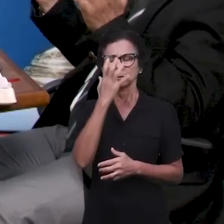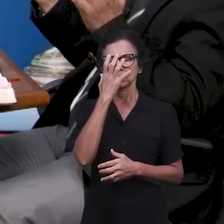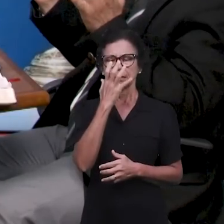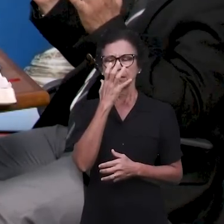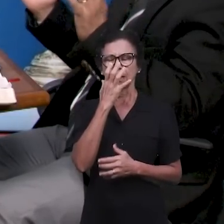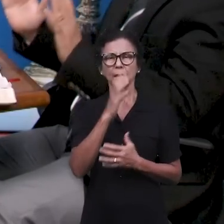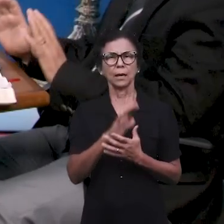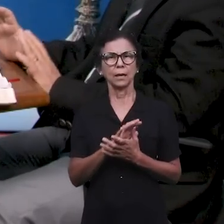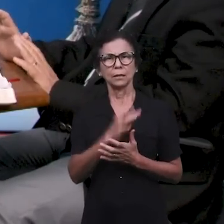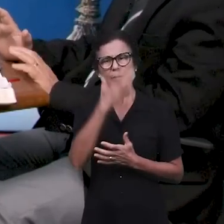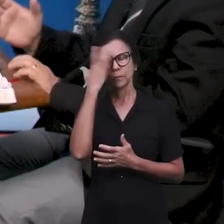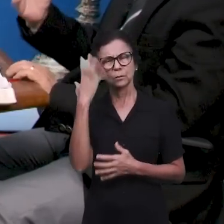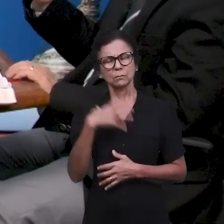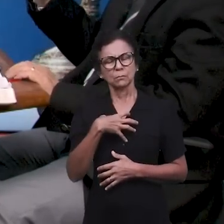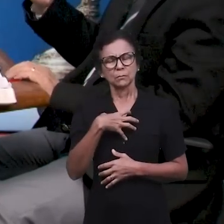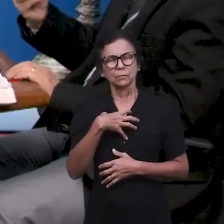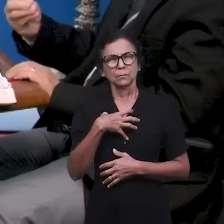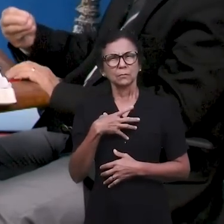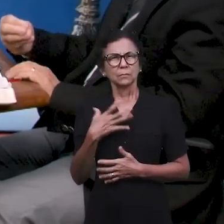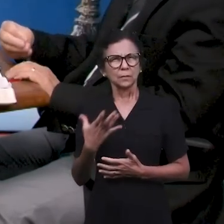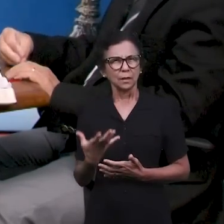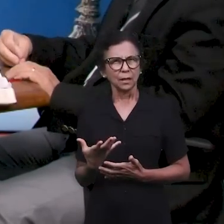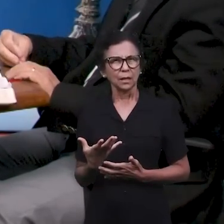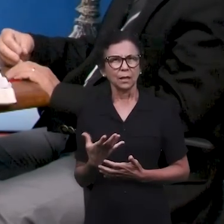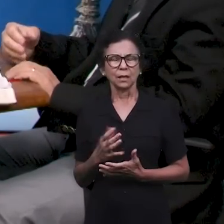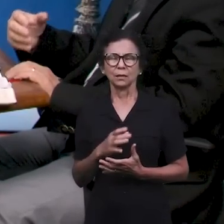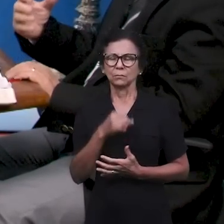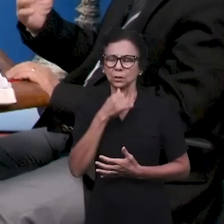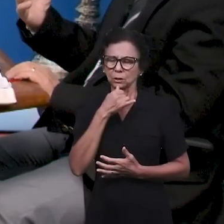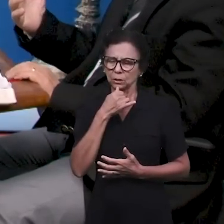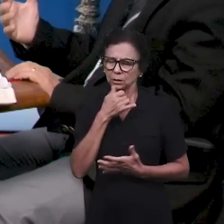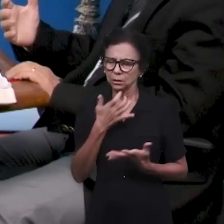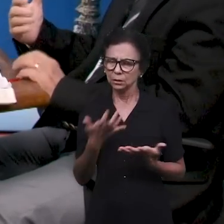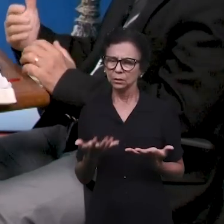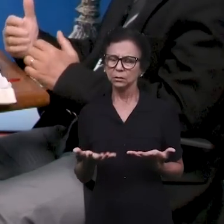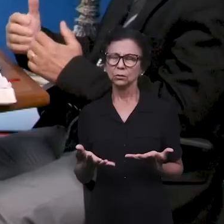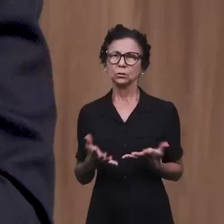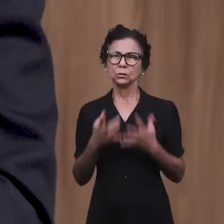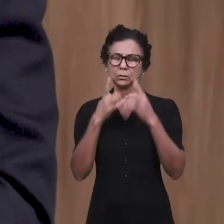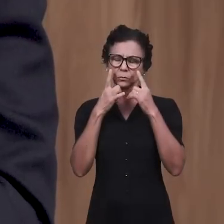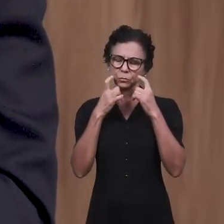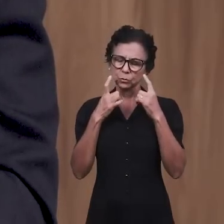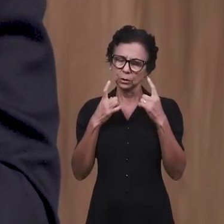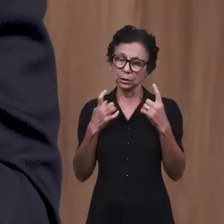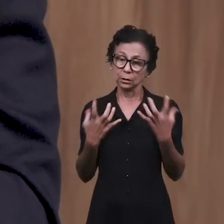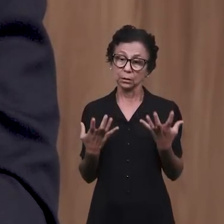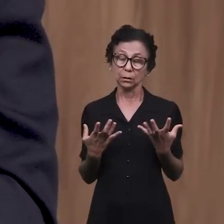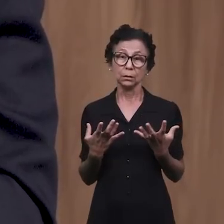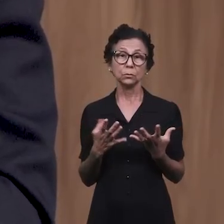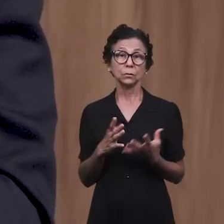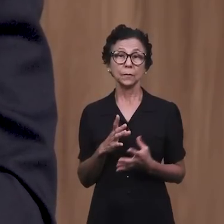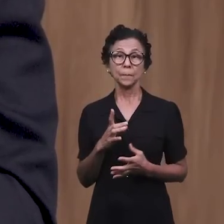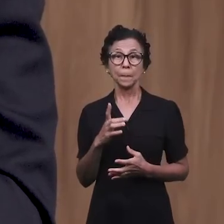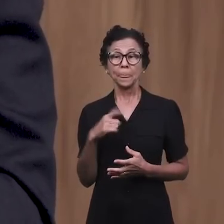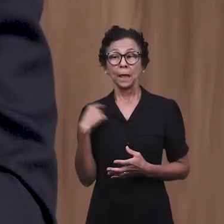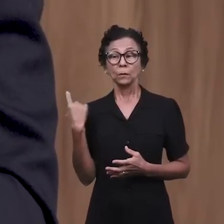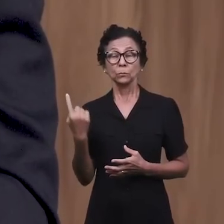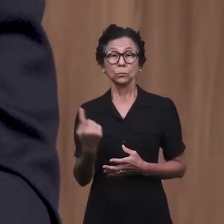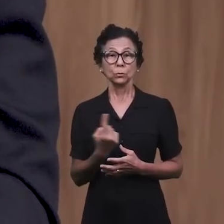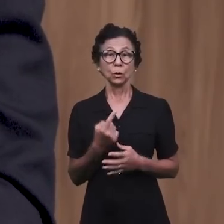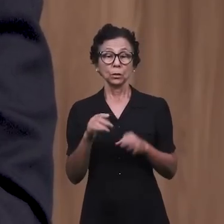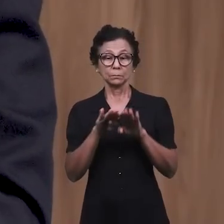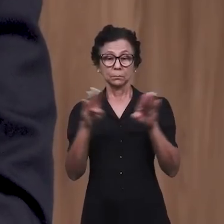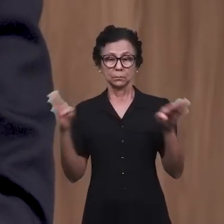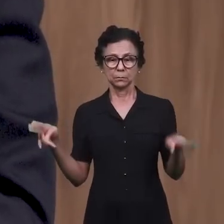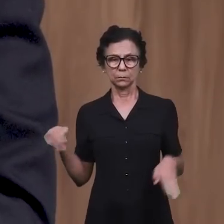culto fúnebre. De jeito nenhum. O semblante é um semblante concentrado, um semblante que demonstra que a gente está ali sentindo a dor que